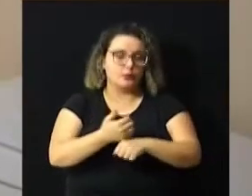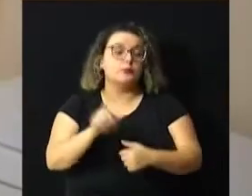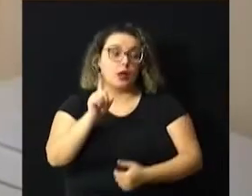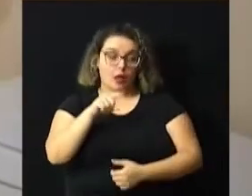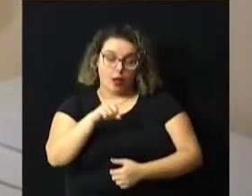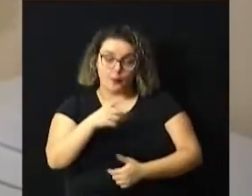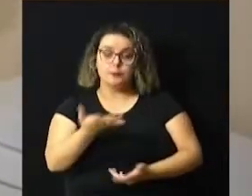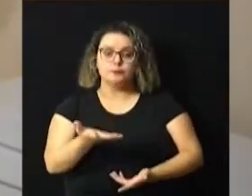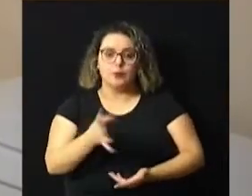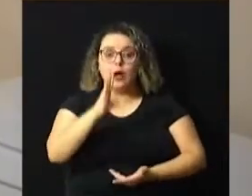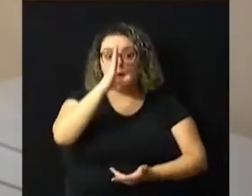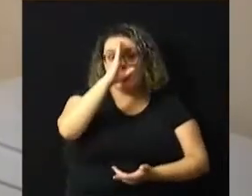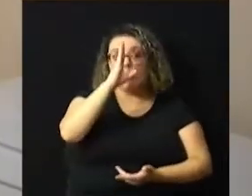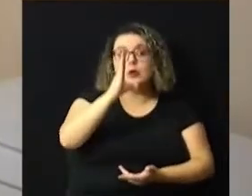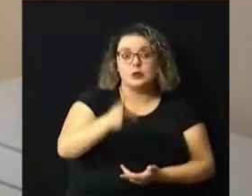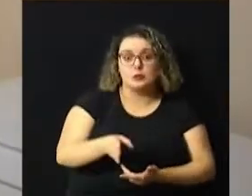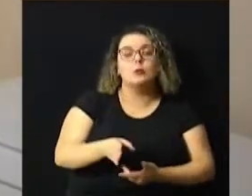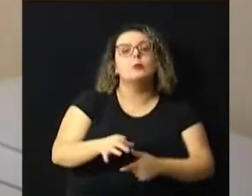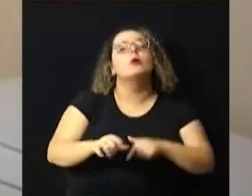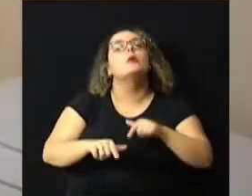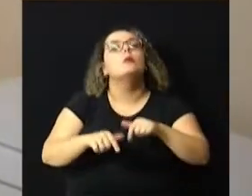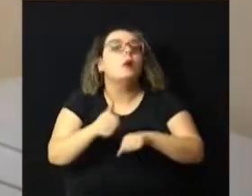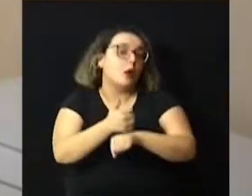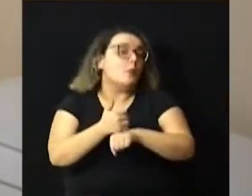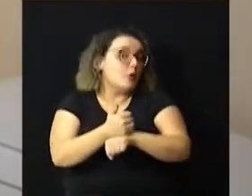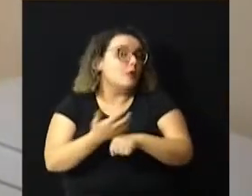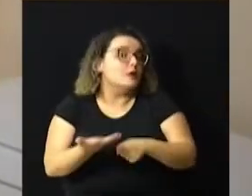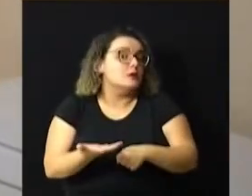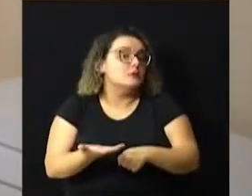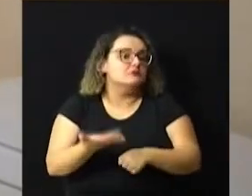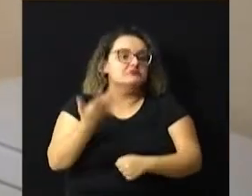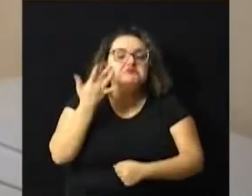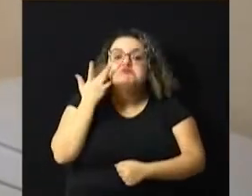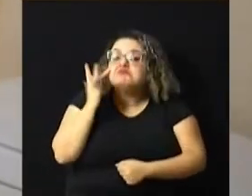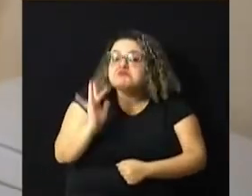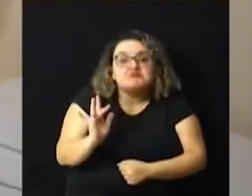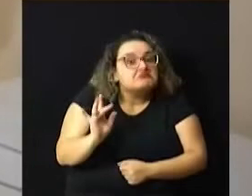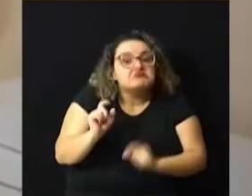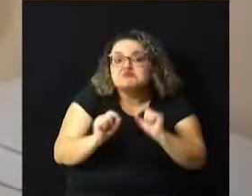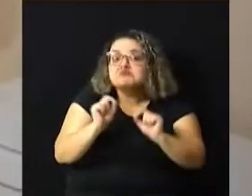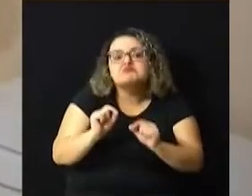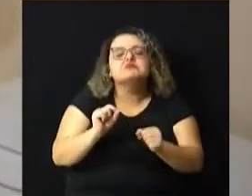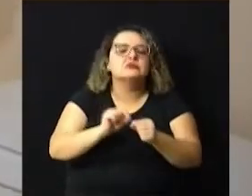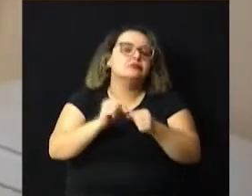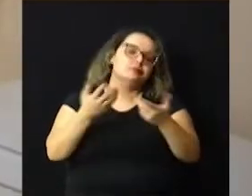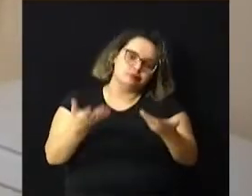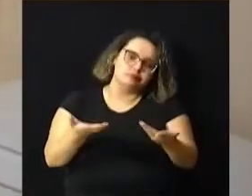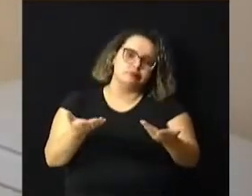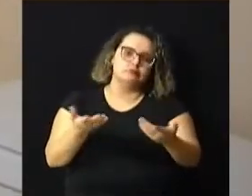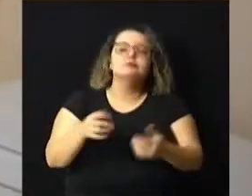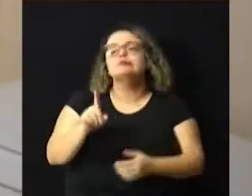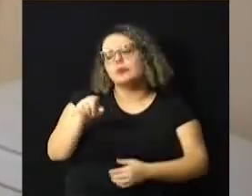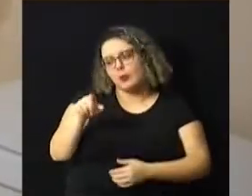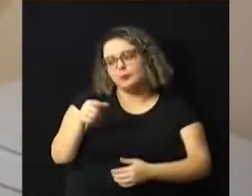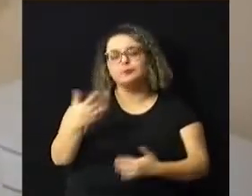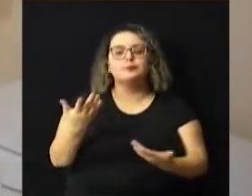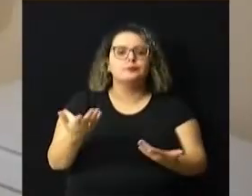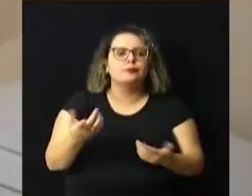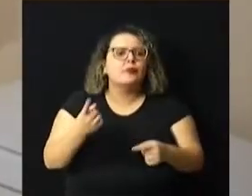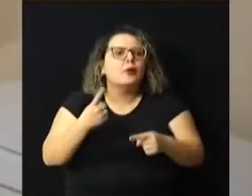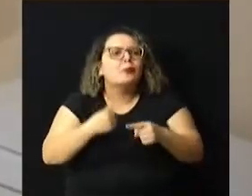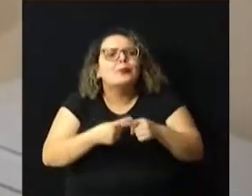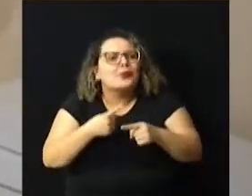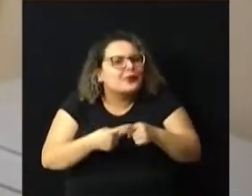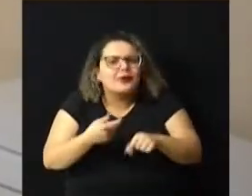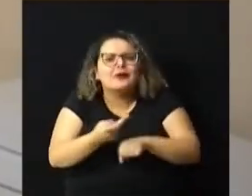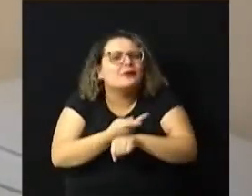E principalmente por ser uma profissão que às vezes as pessoas não fazem ideia do que a gente faz. Exatamente. Né? Então, assim, por que eu vou buscar um